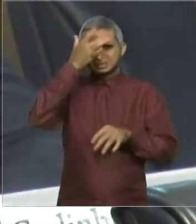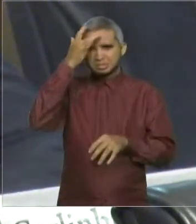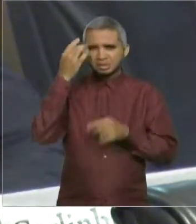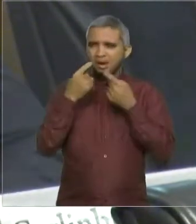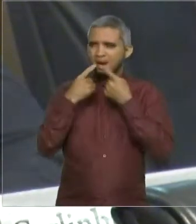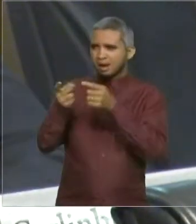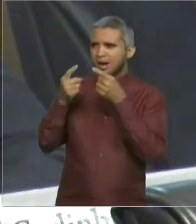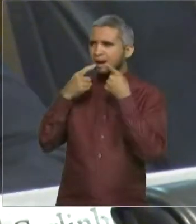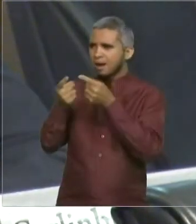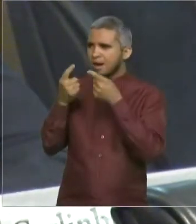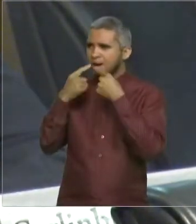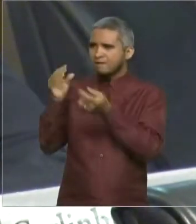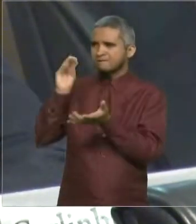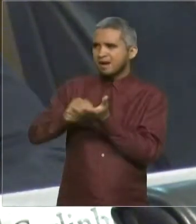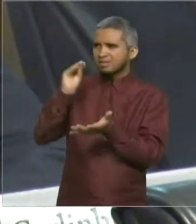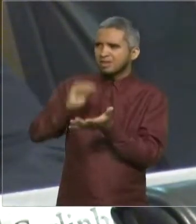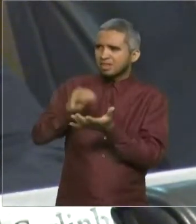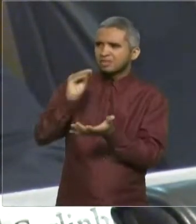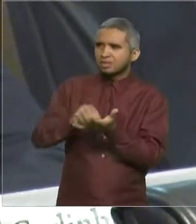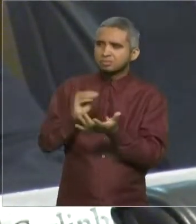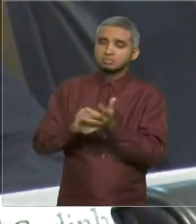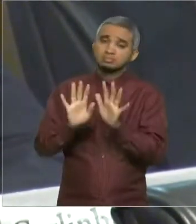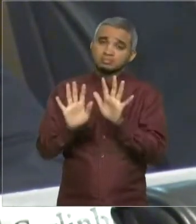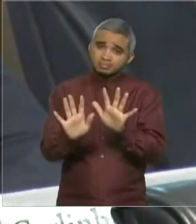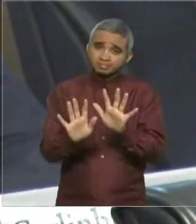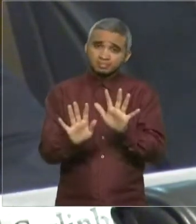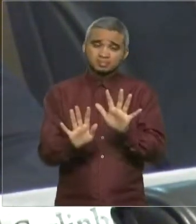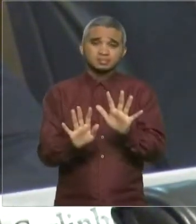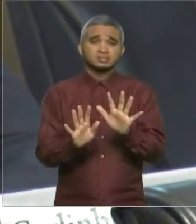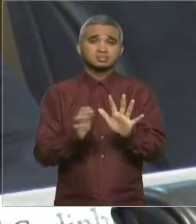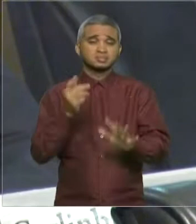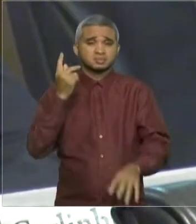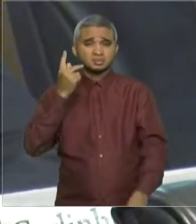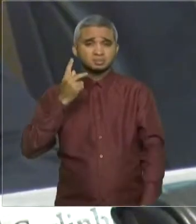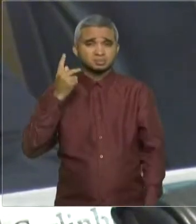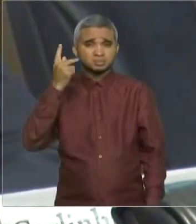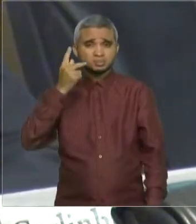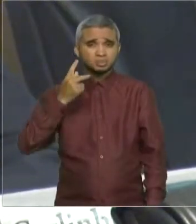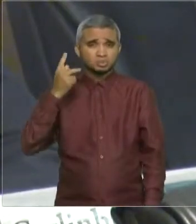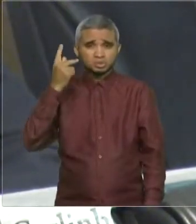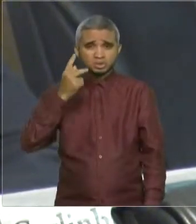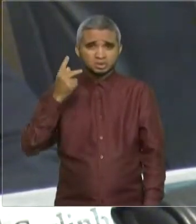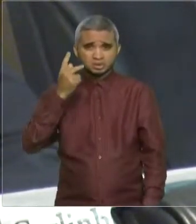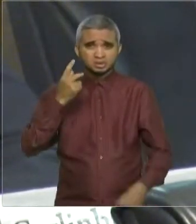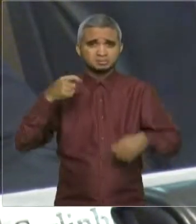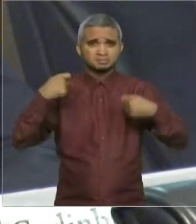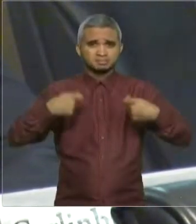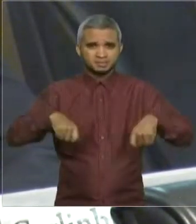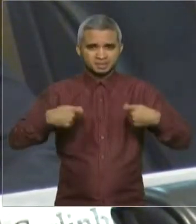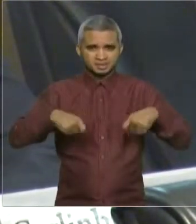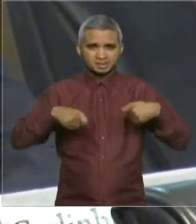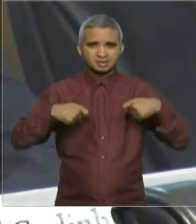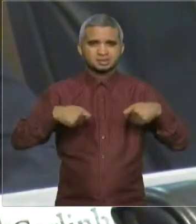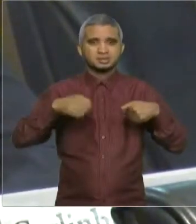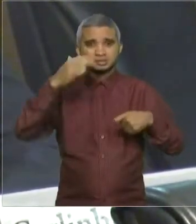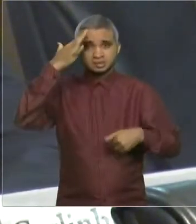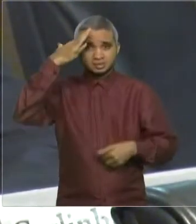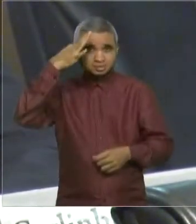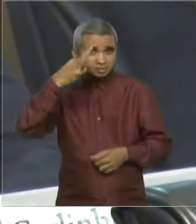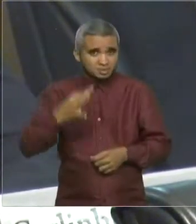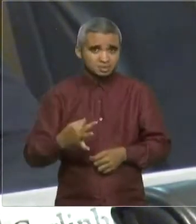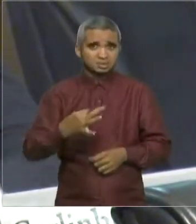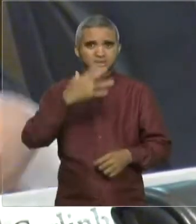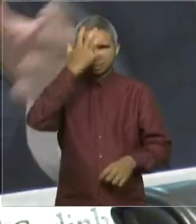aquilo, outra. Então, a política, ela, na verdade, precisa ser entendida como uma coisa séria, como nós estamos fazendo